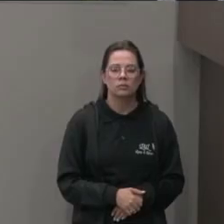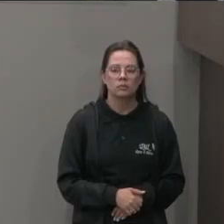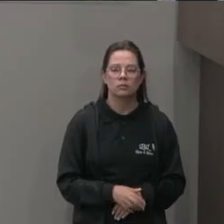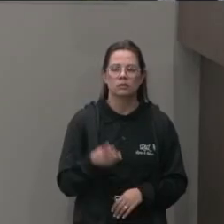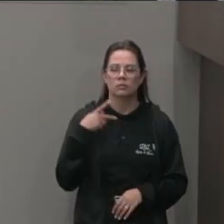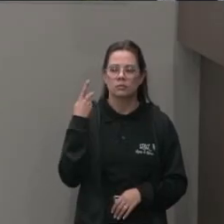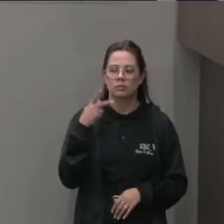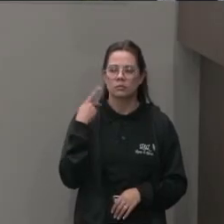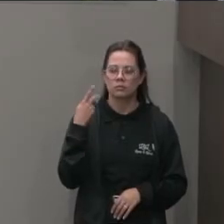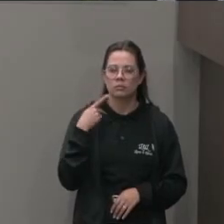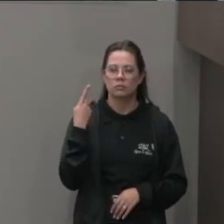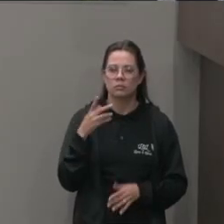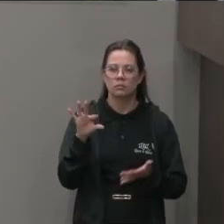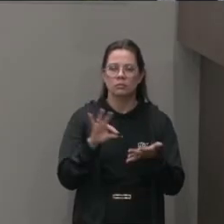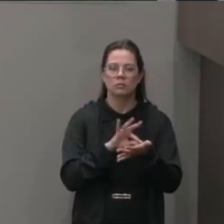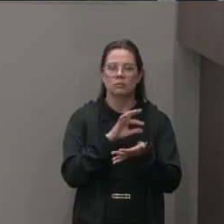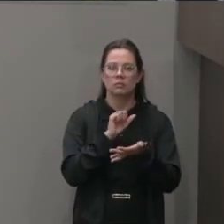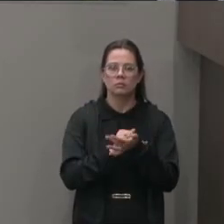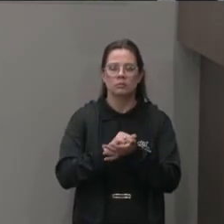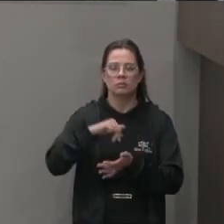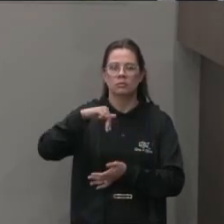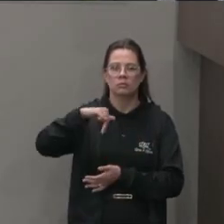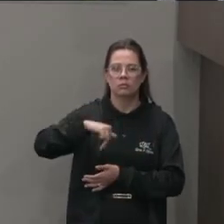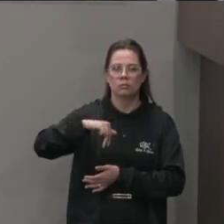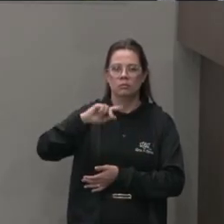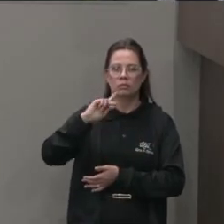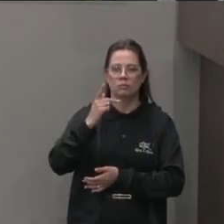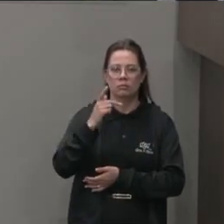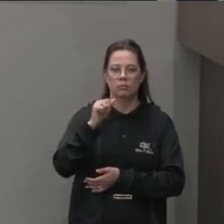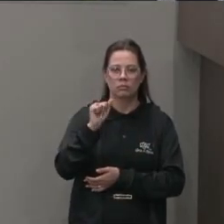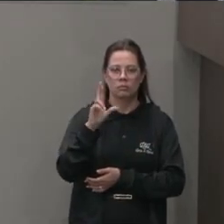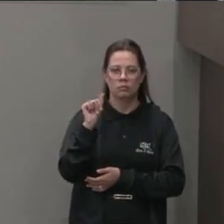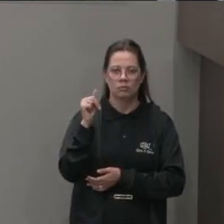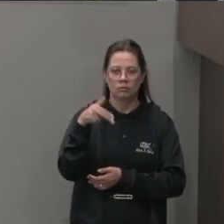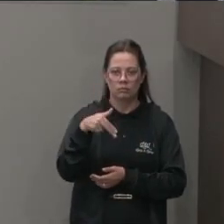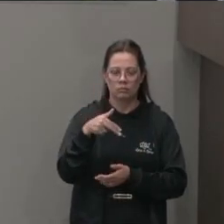Próximo vereador inscrito, vereador Inharã Carvalho.